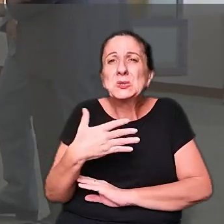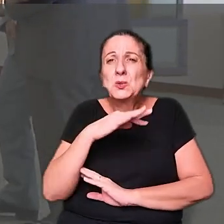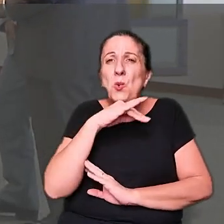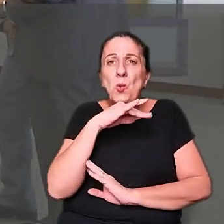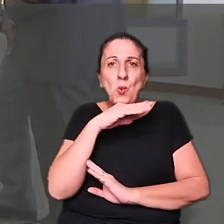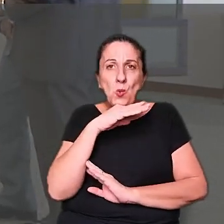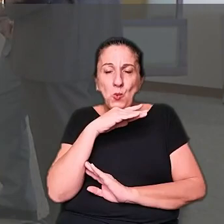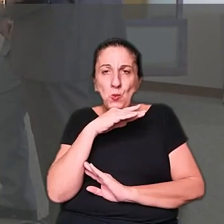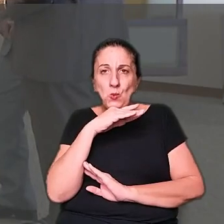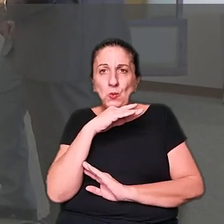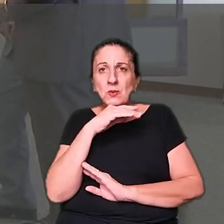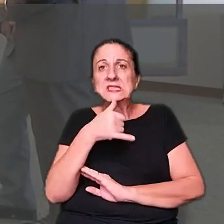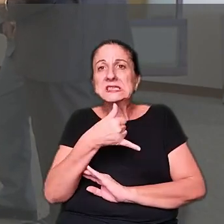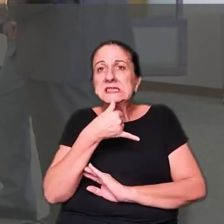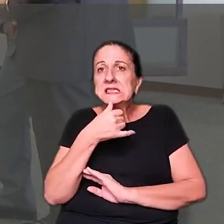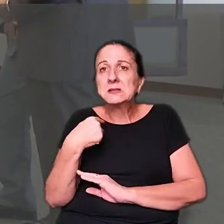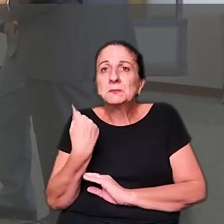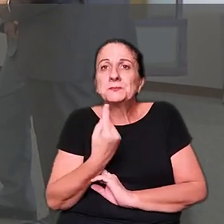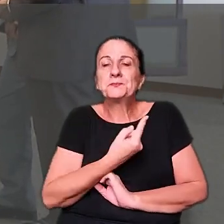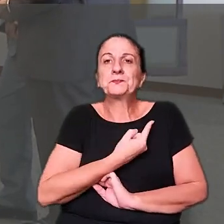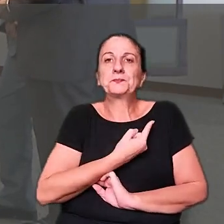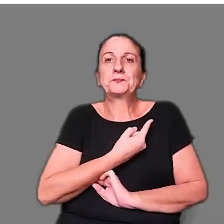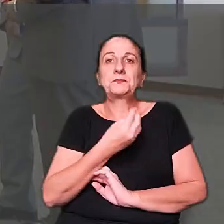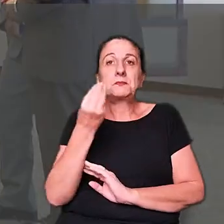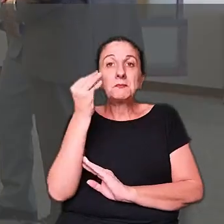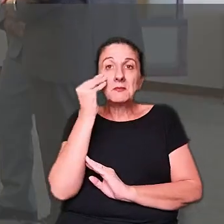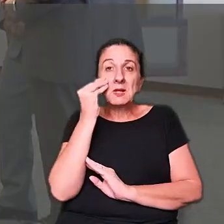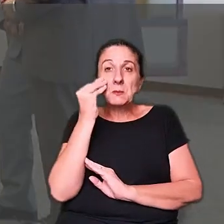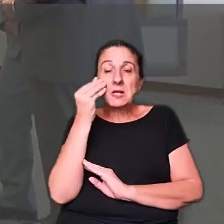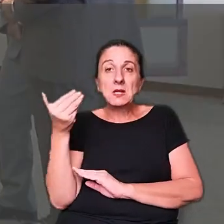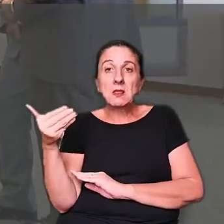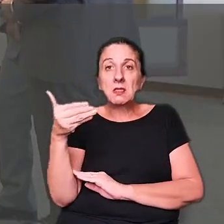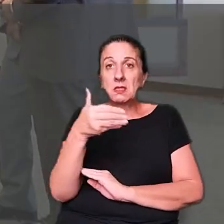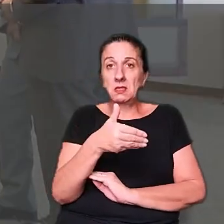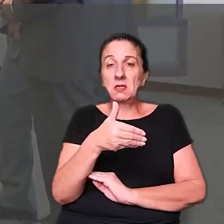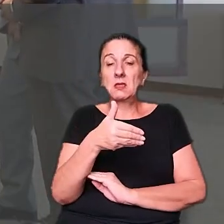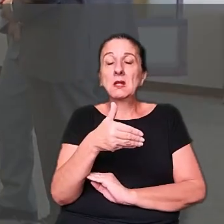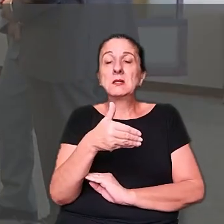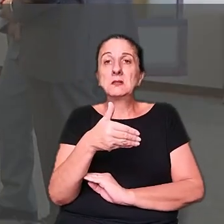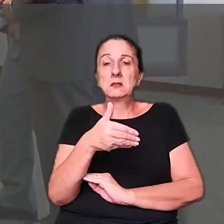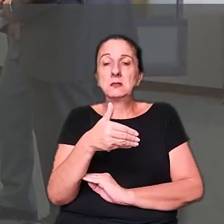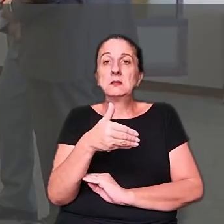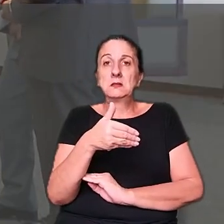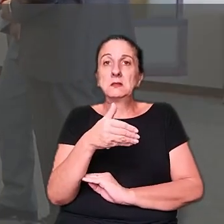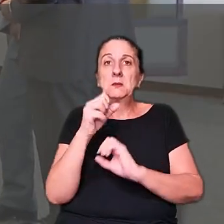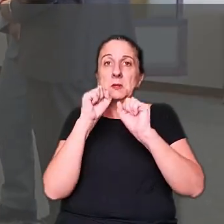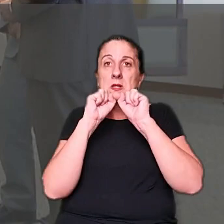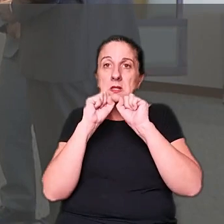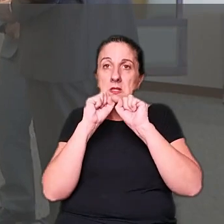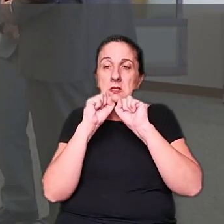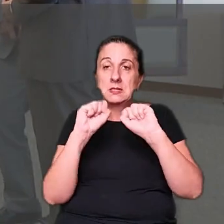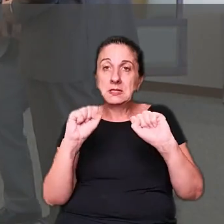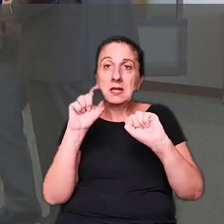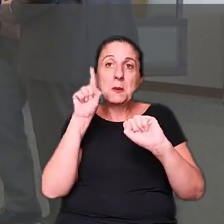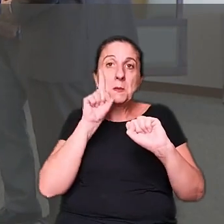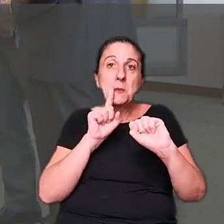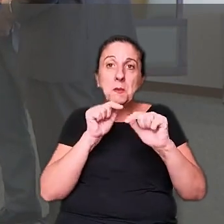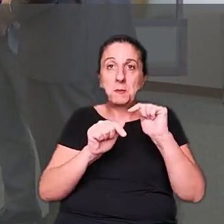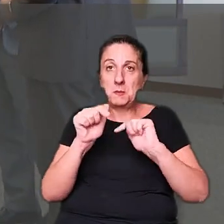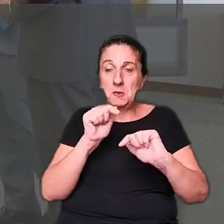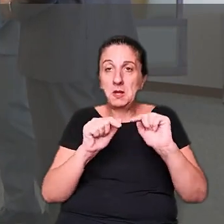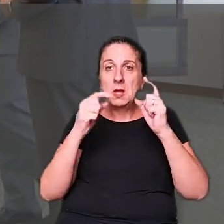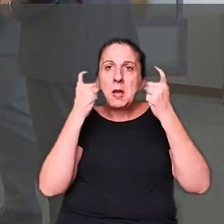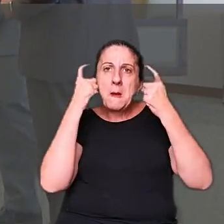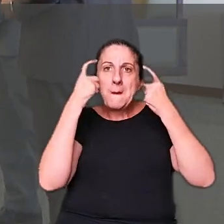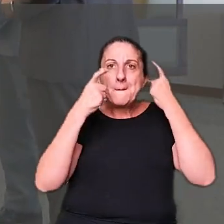Tão degradante, tão ruim e tão triste para nós. E a experiência trazida até pela Secretaria de Trabalho